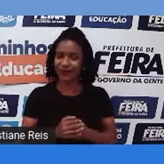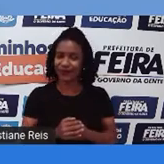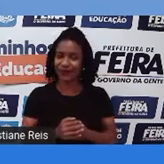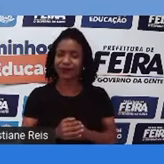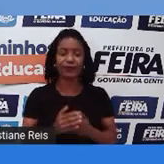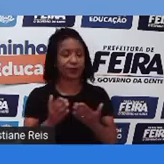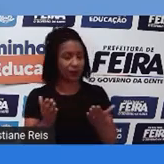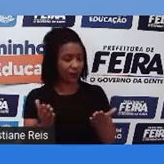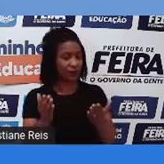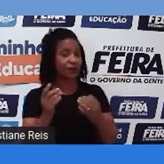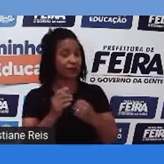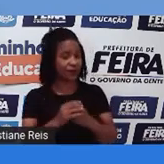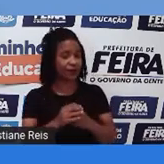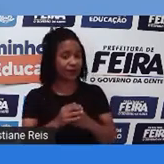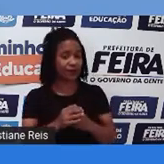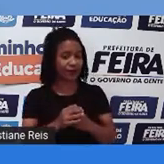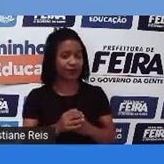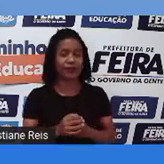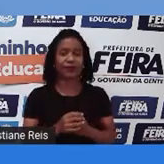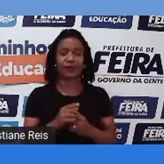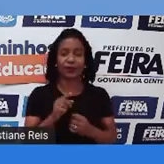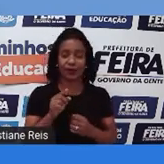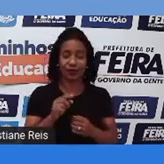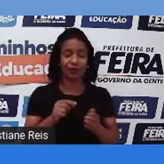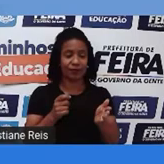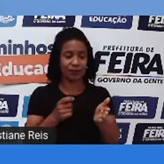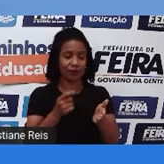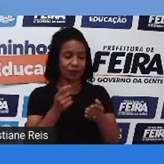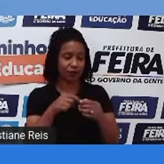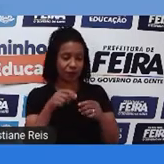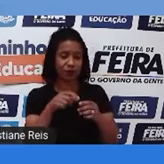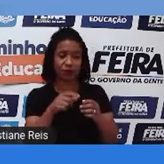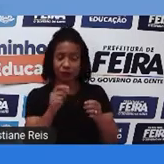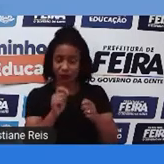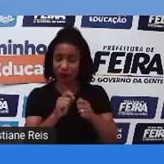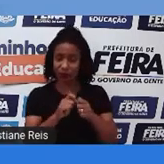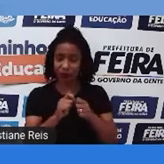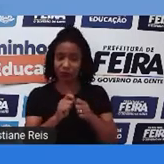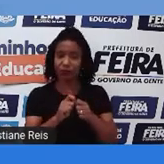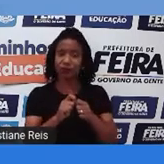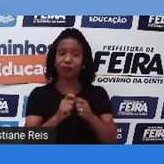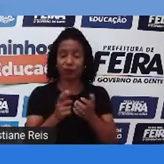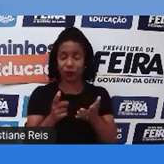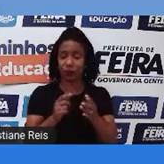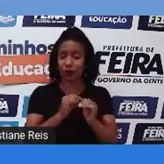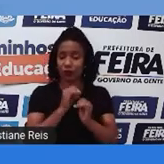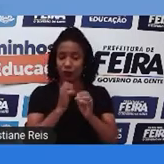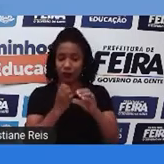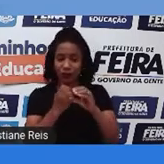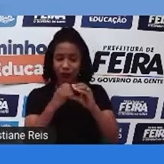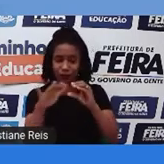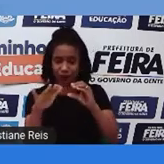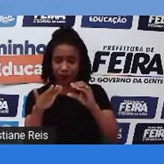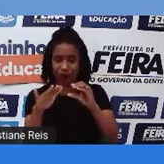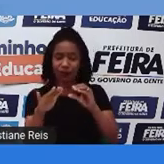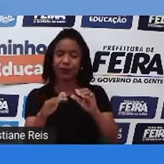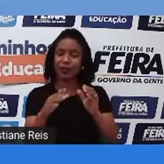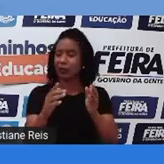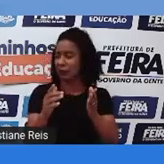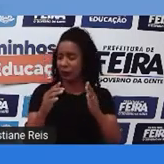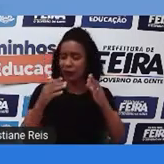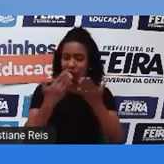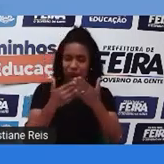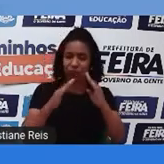Então, você assina, né? Ou seja, acessa seu email do computador da biblioteca.